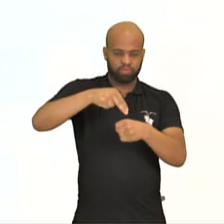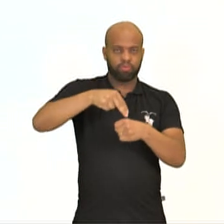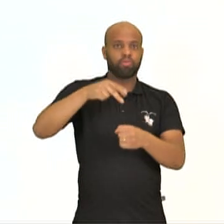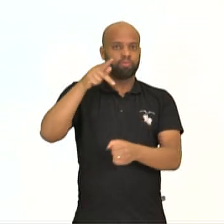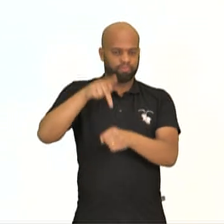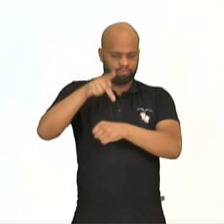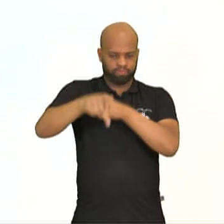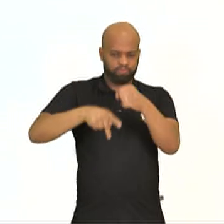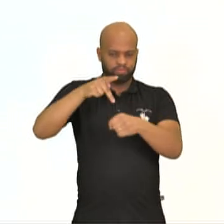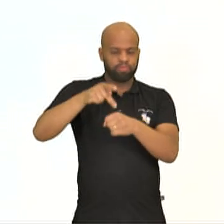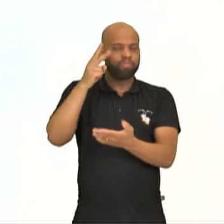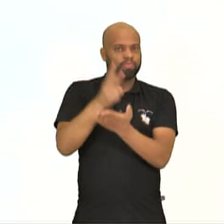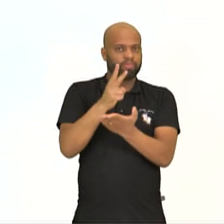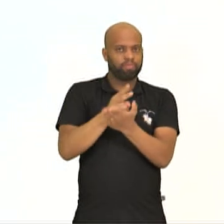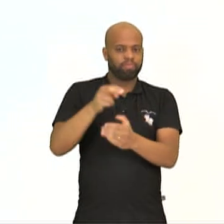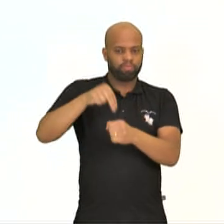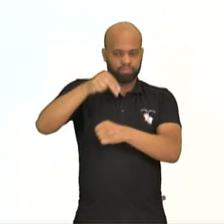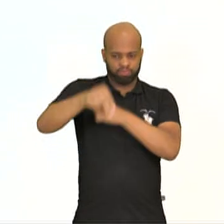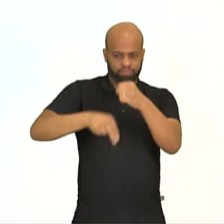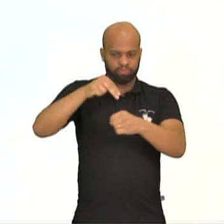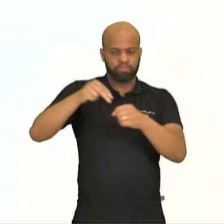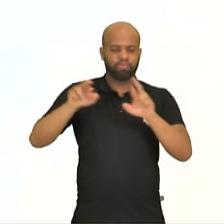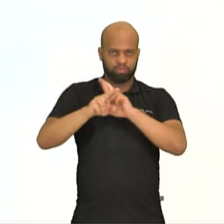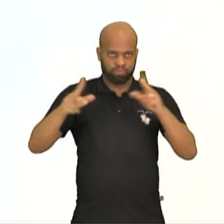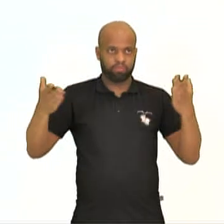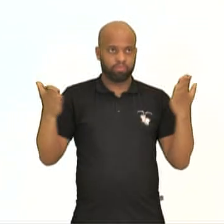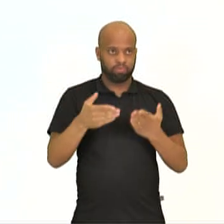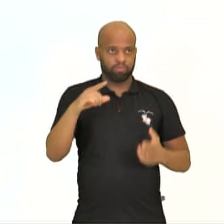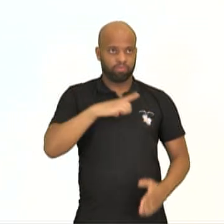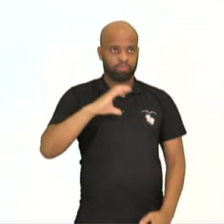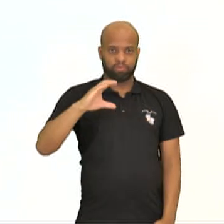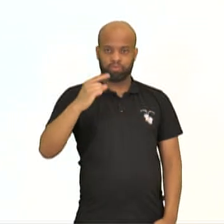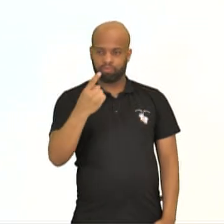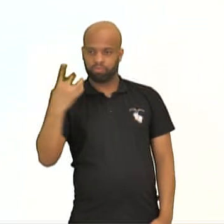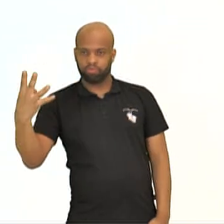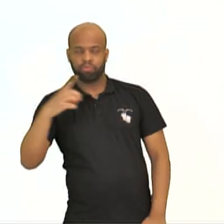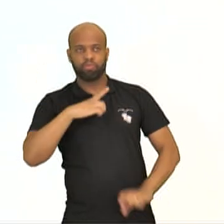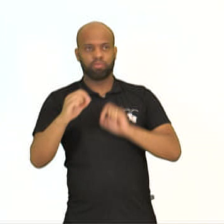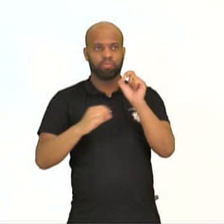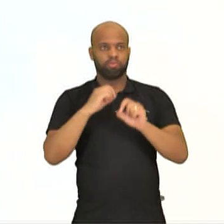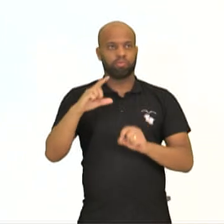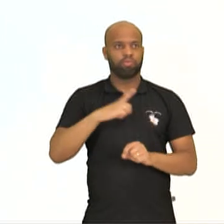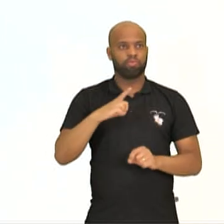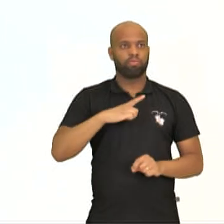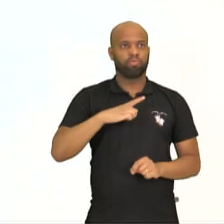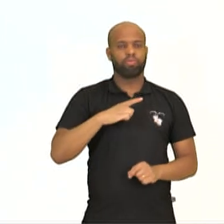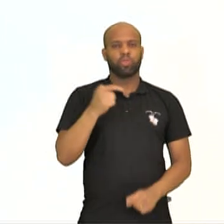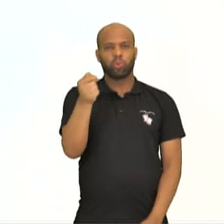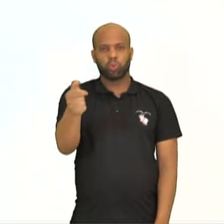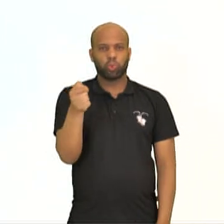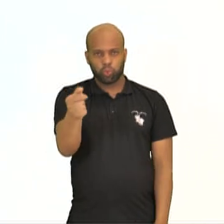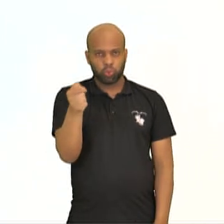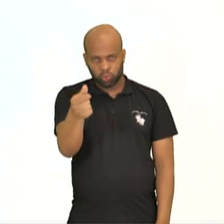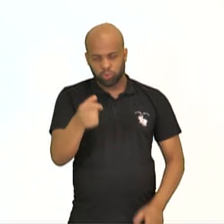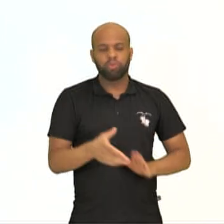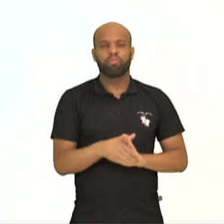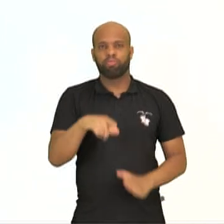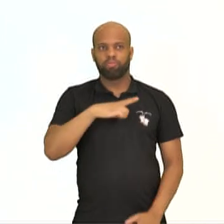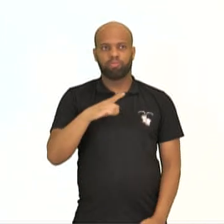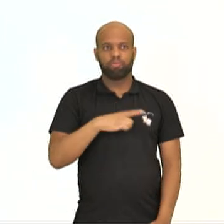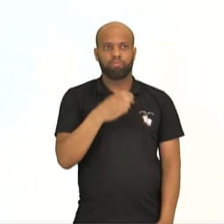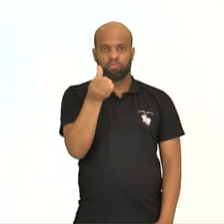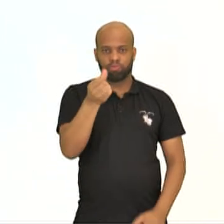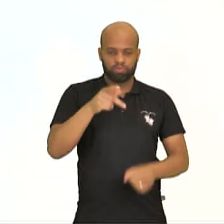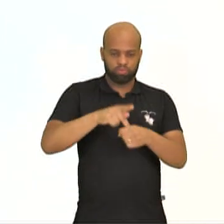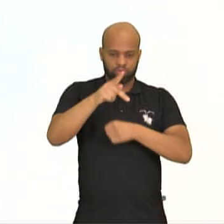a quantidade de nêutrons é diferente. E o carbono 14 possui traços, então é ínfima a sua quantidade ali, possui